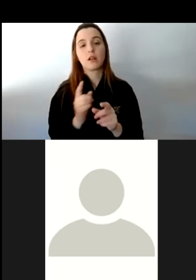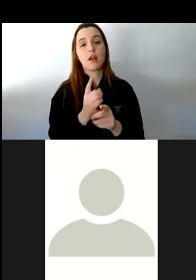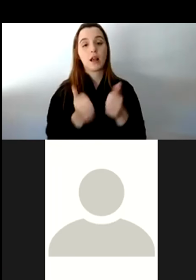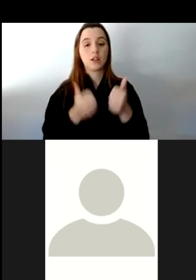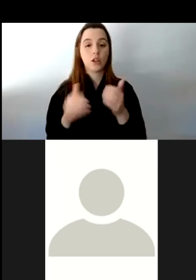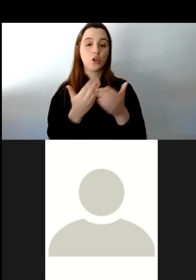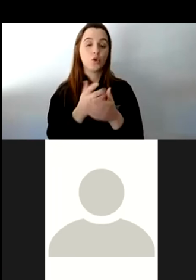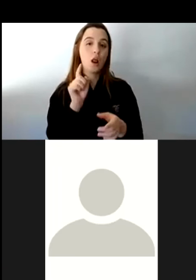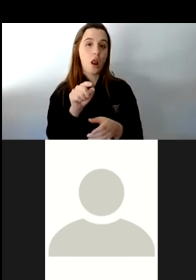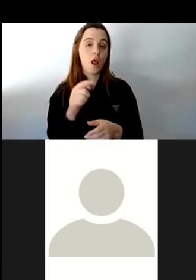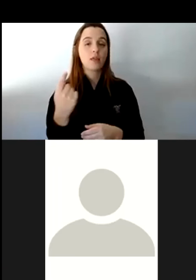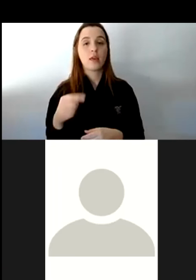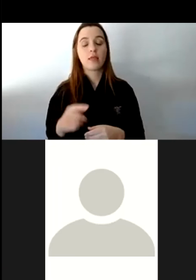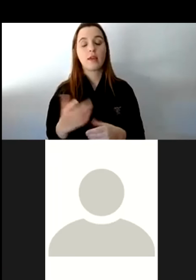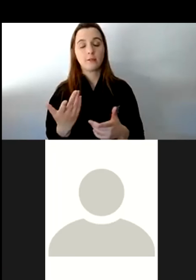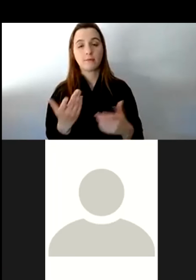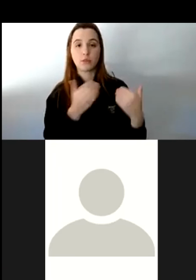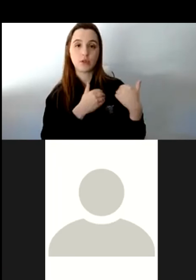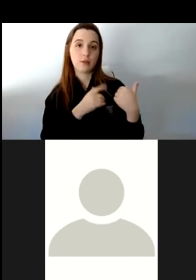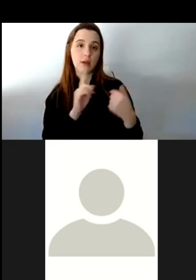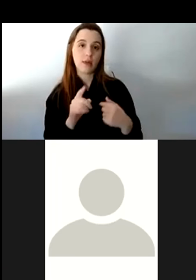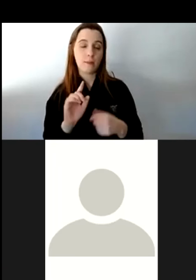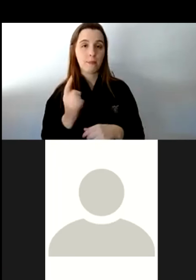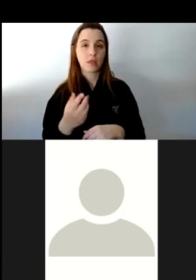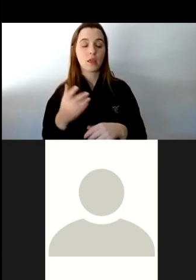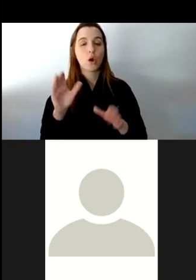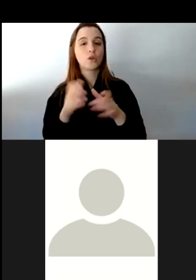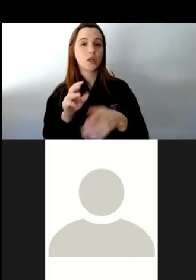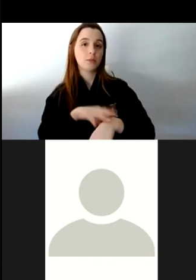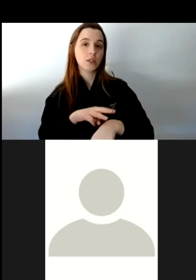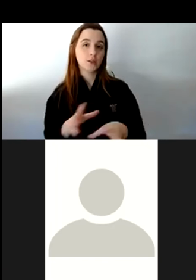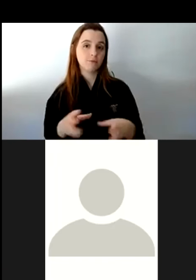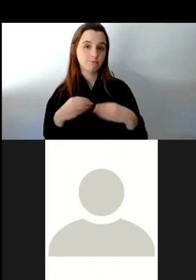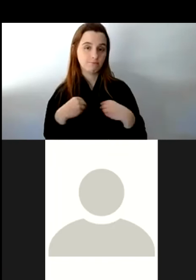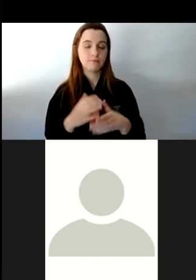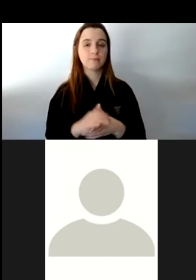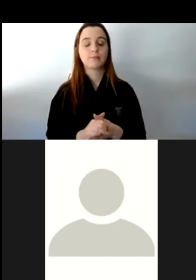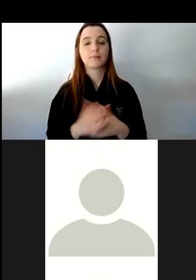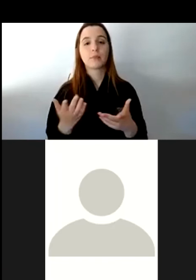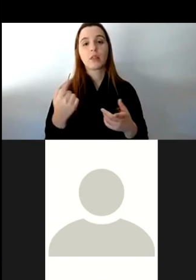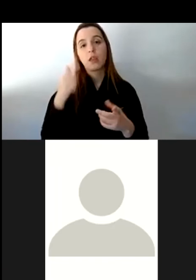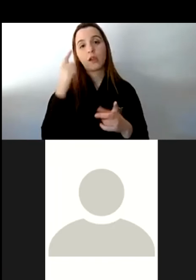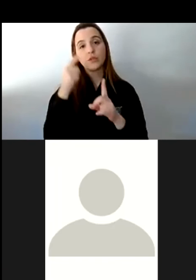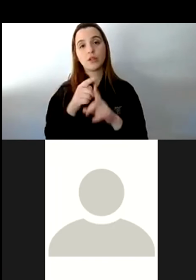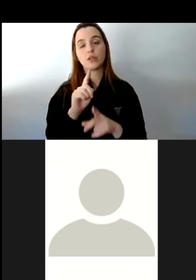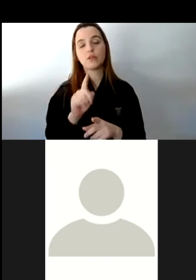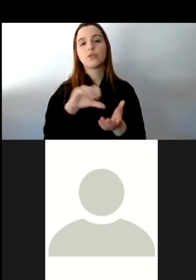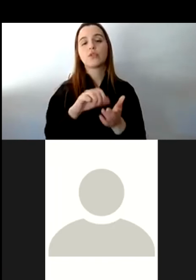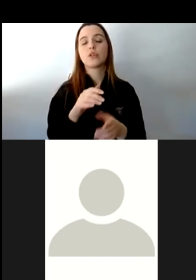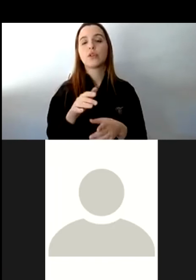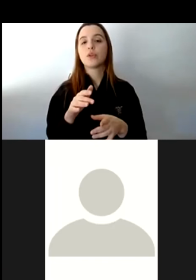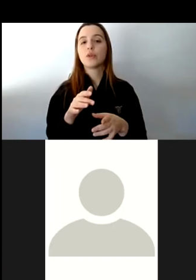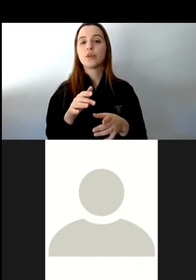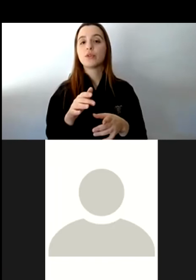pelos respectivos conselhos de administração e, portanto, faz parte da missão dos centros de referência verificar da